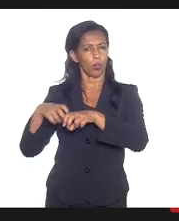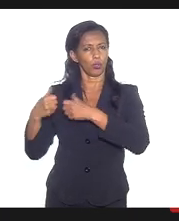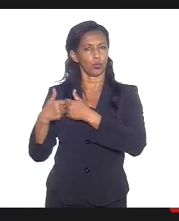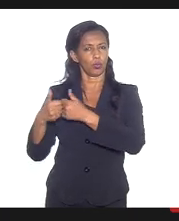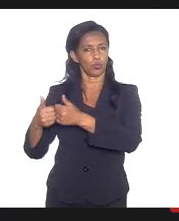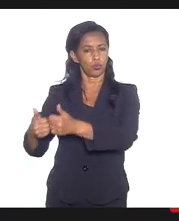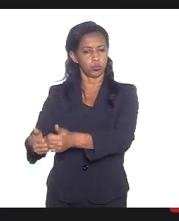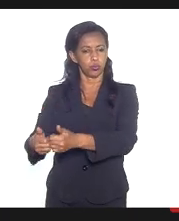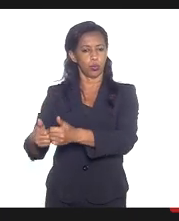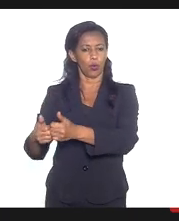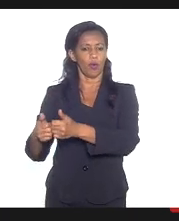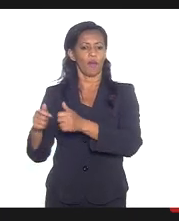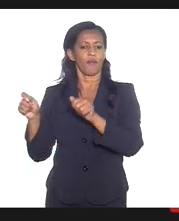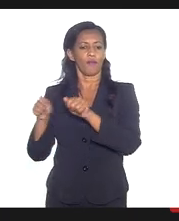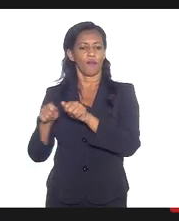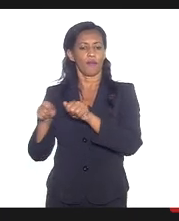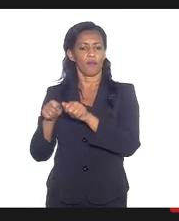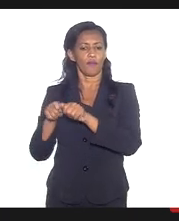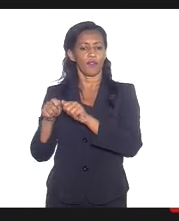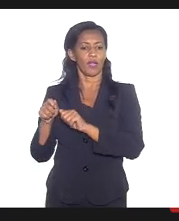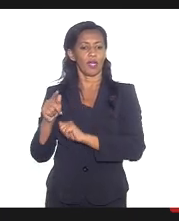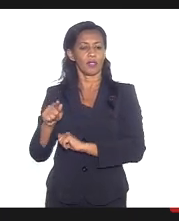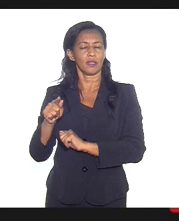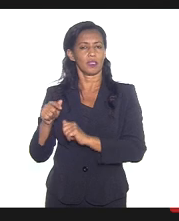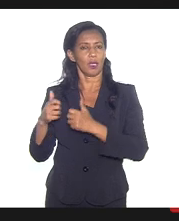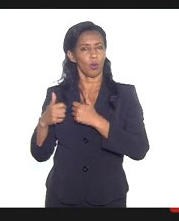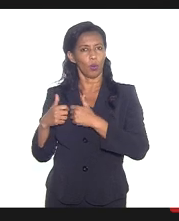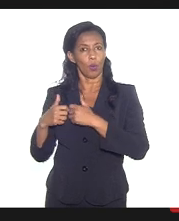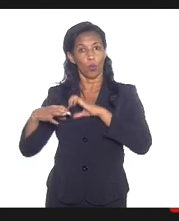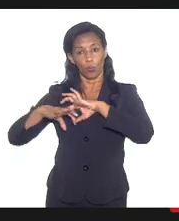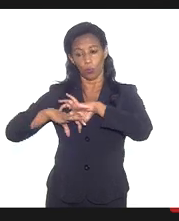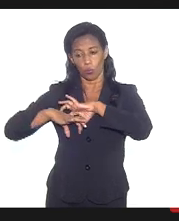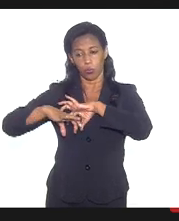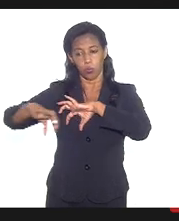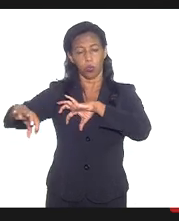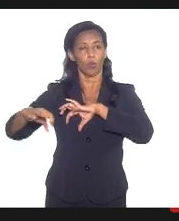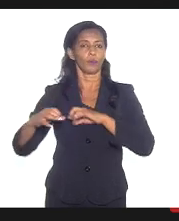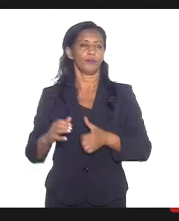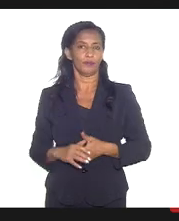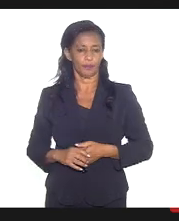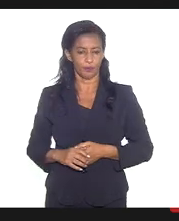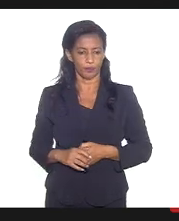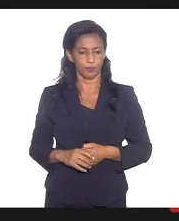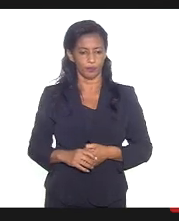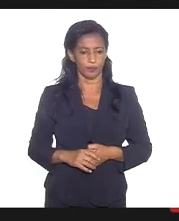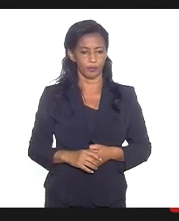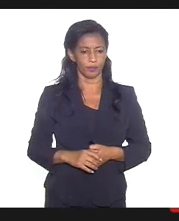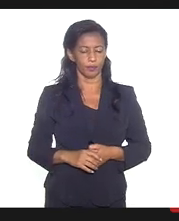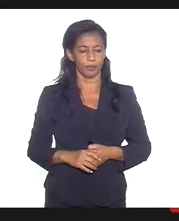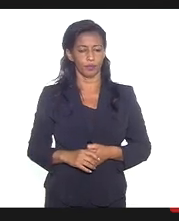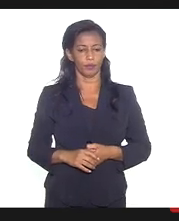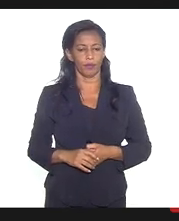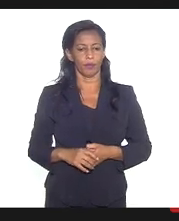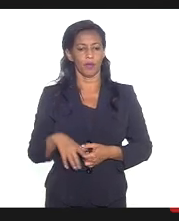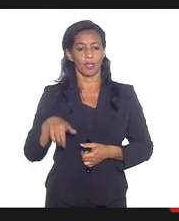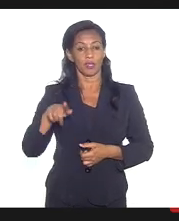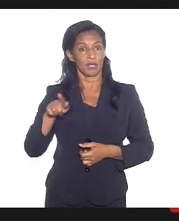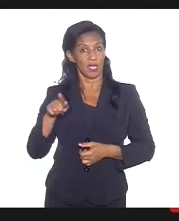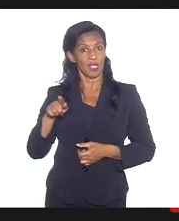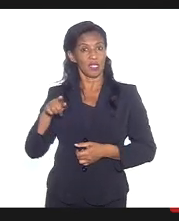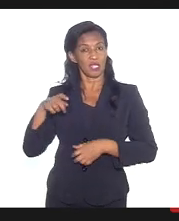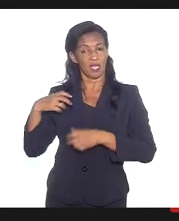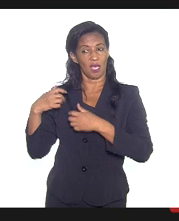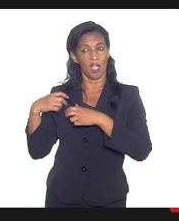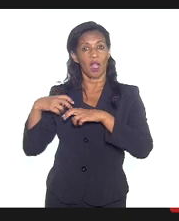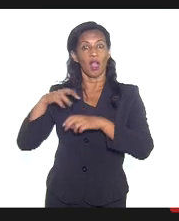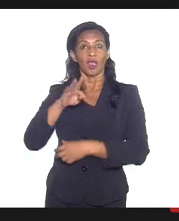liquefazer o gás, comprimir, para fazer um transporte terrestre também é possível. Mas esse custo de transporte ele é